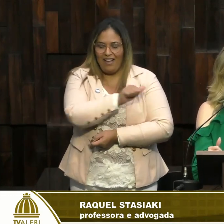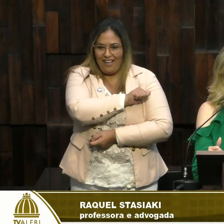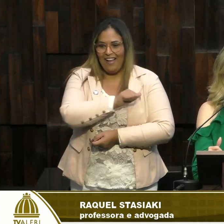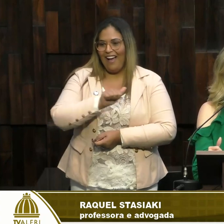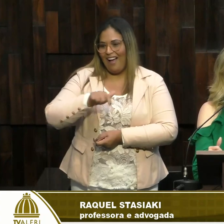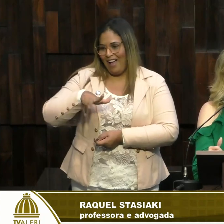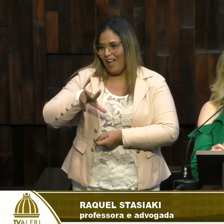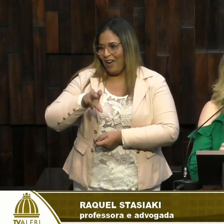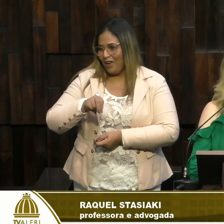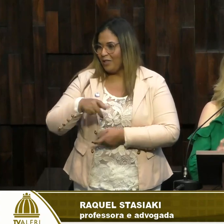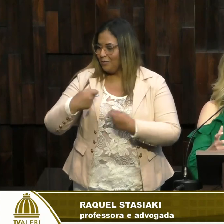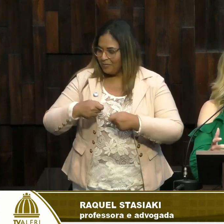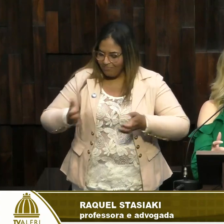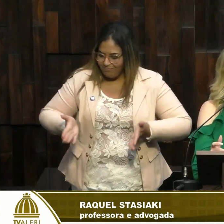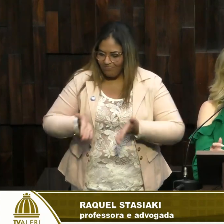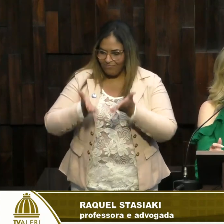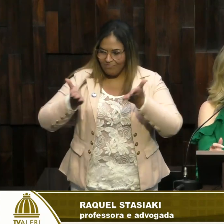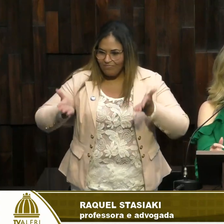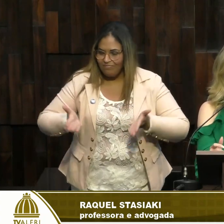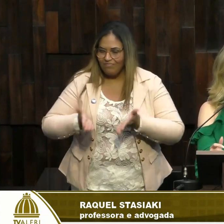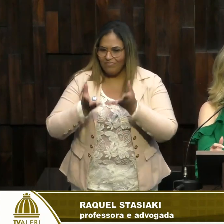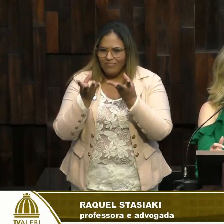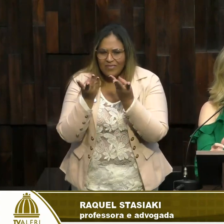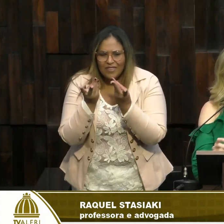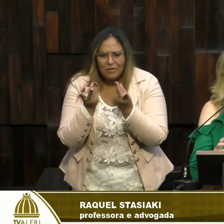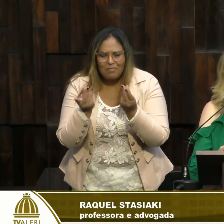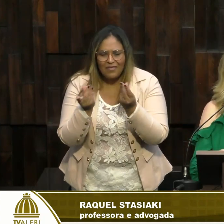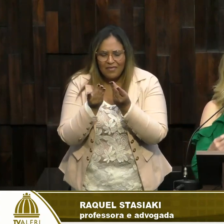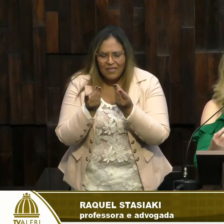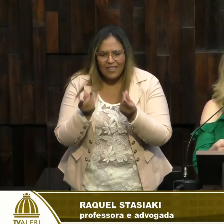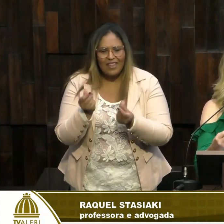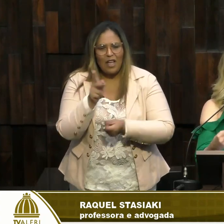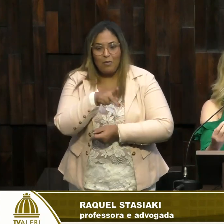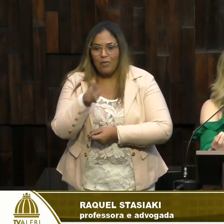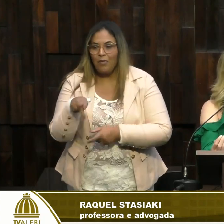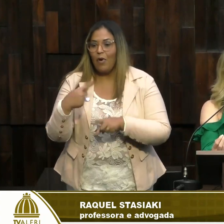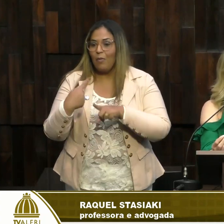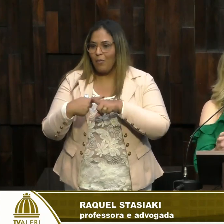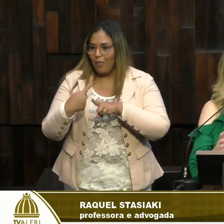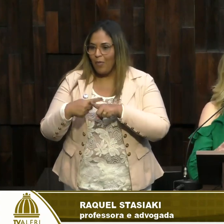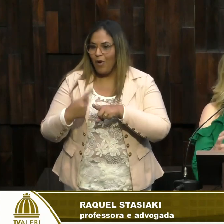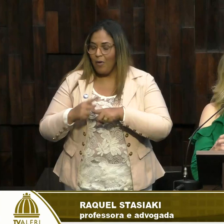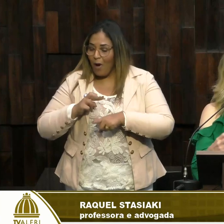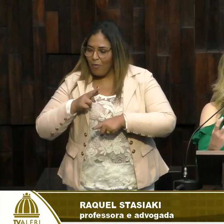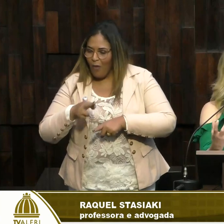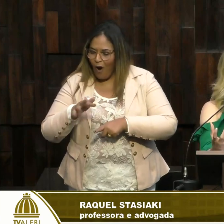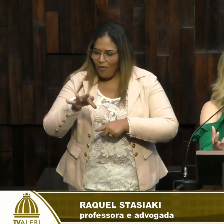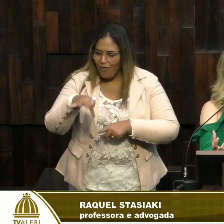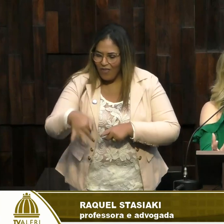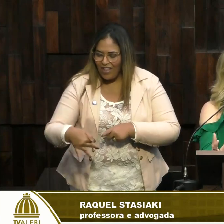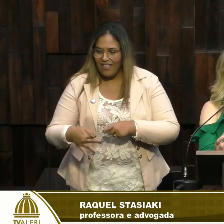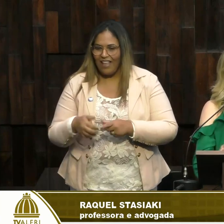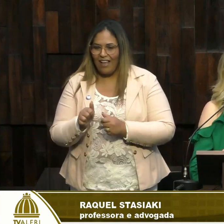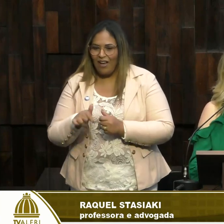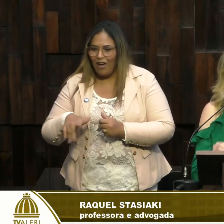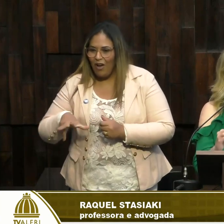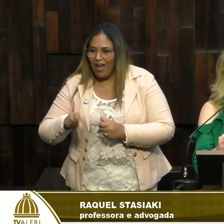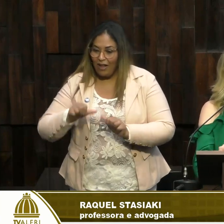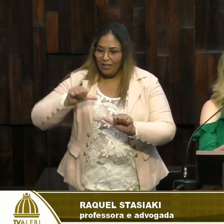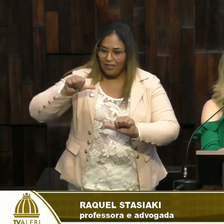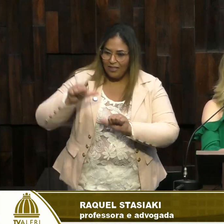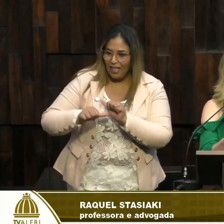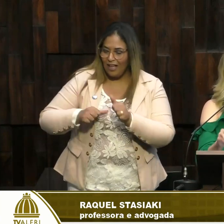nos professores, olhar para os professores, porque eles são o resultado, eles vão transformar